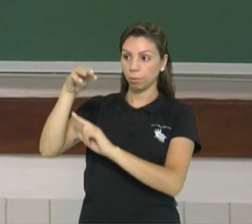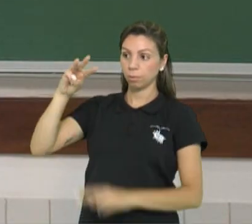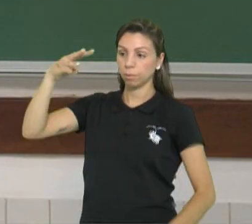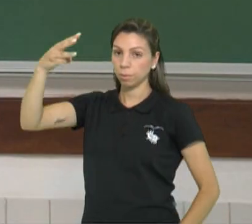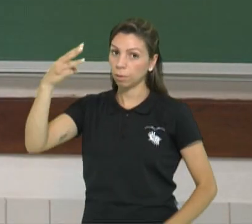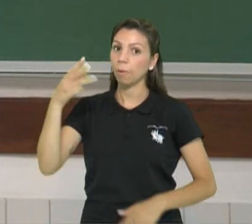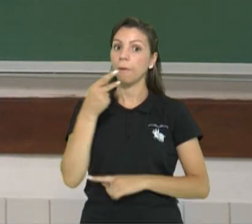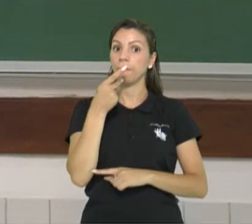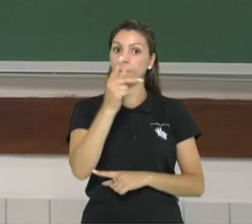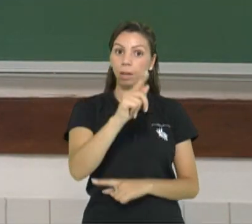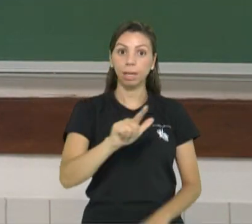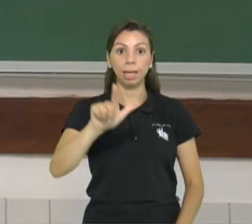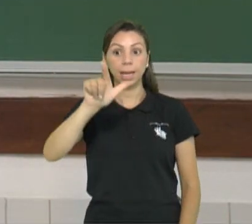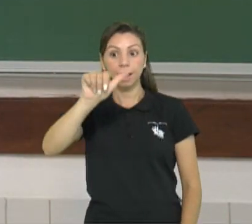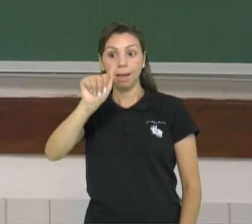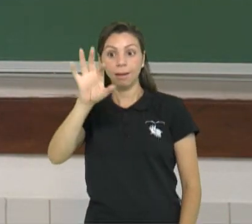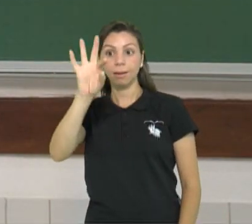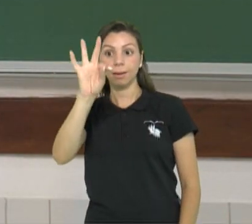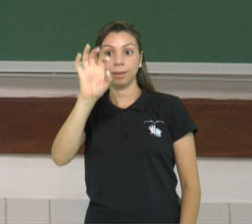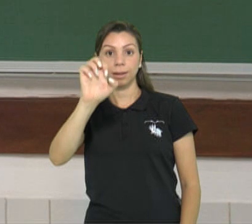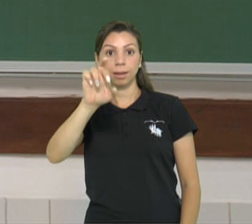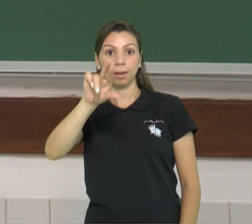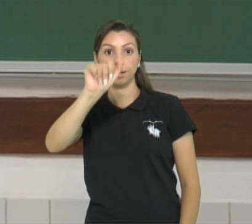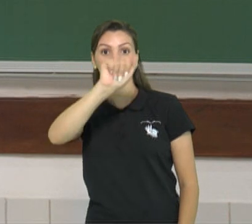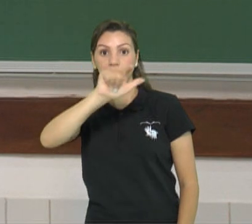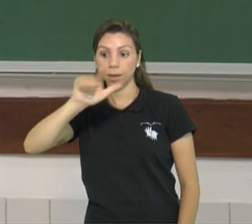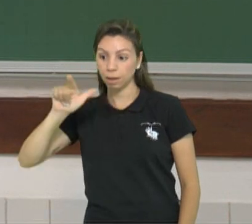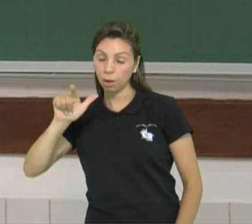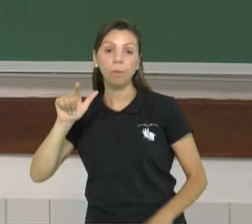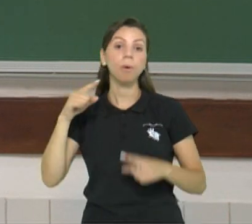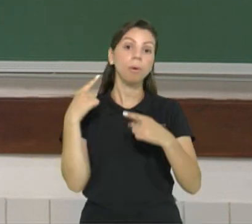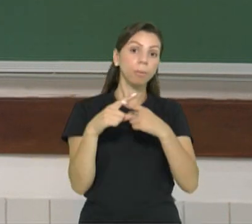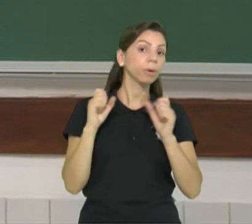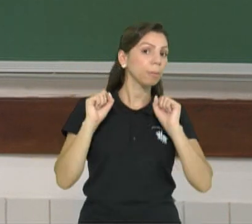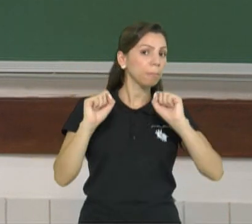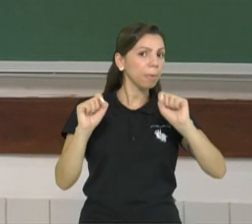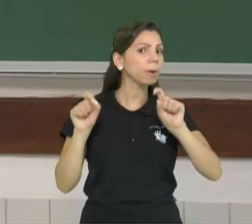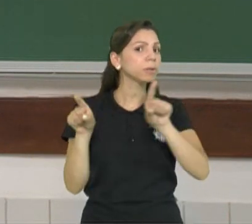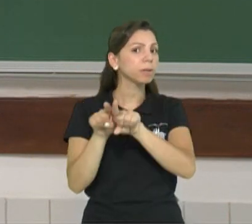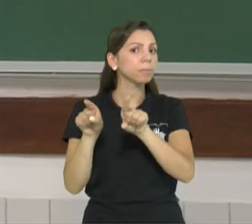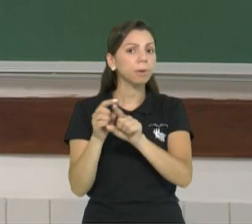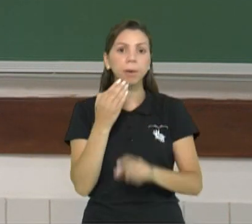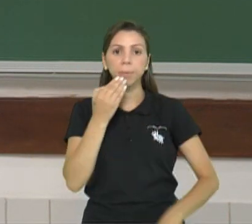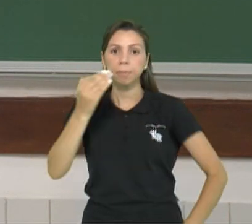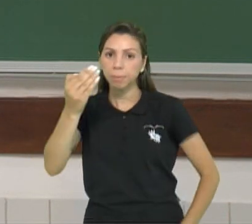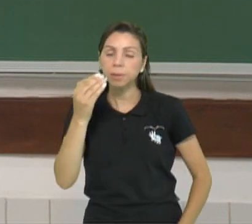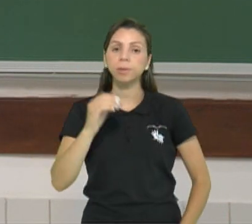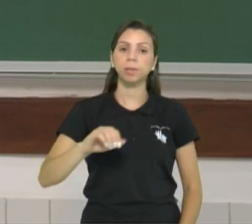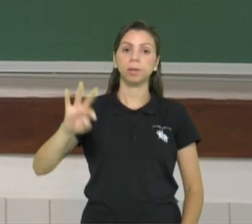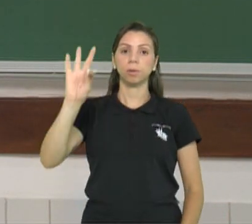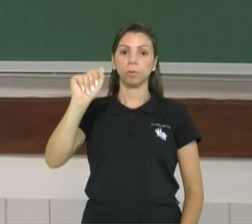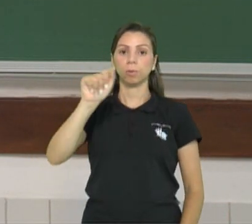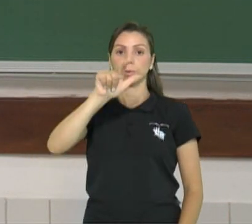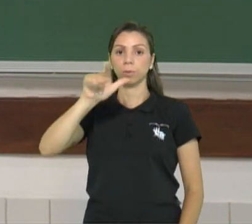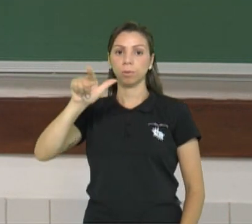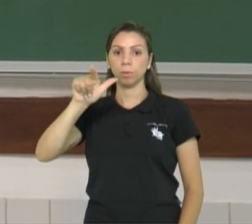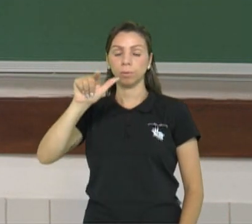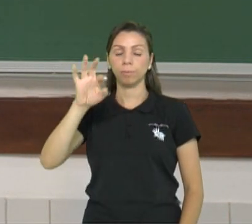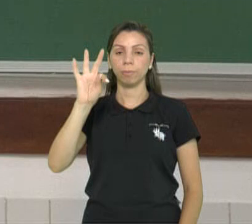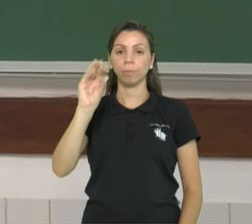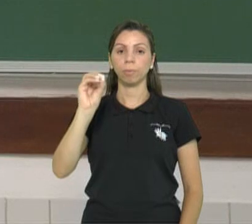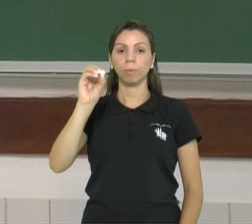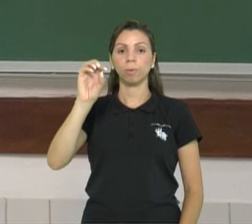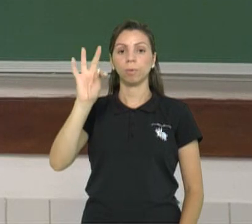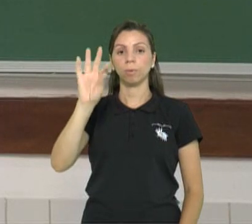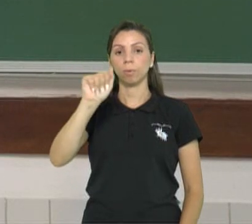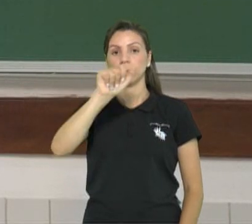o lateral porque poderia um problema, por exemplo, pedir área total, que daí você teria que somar a base maior mais a base